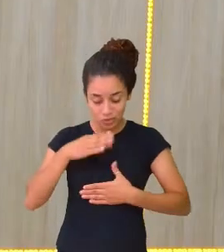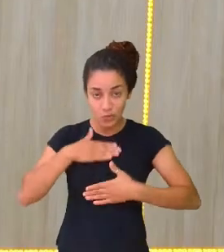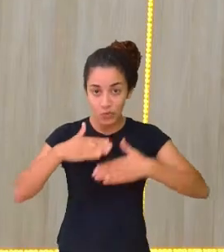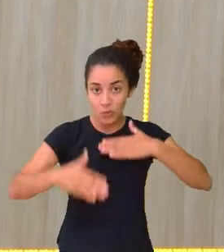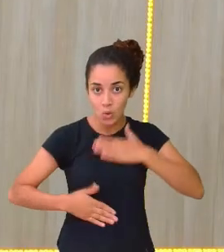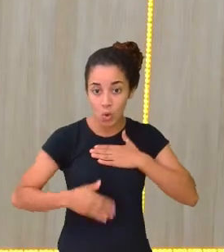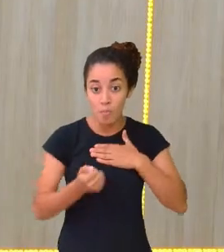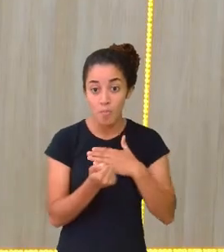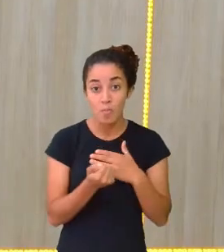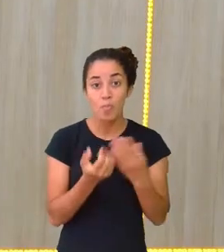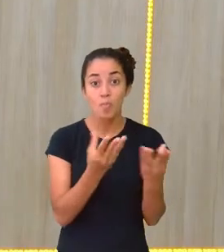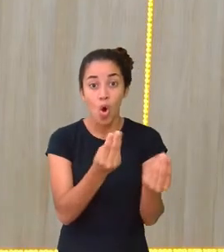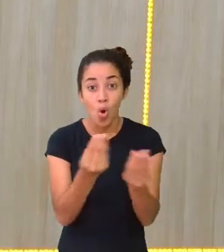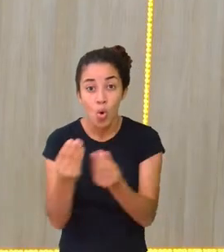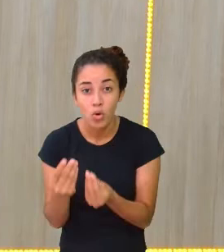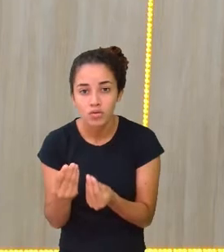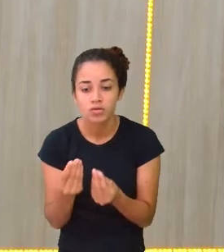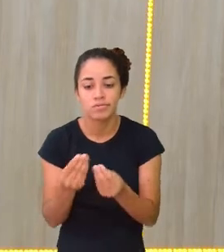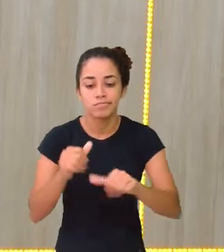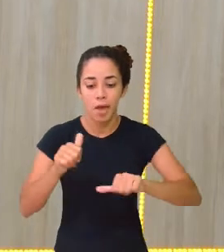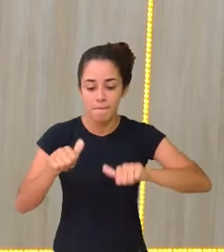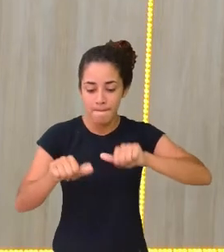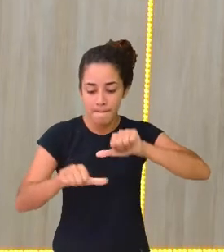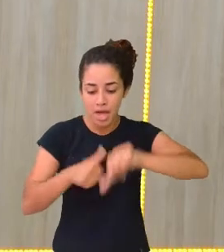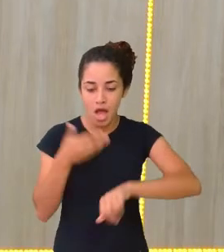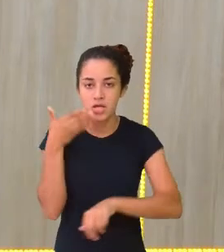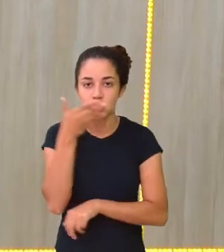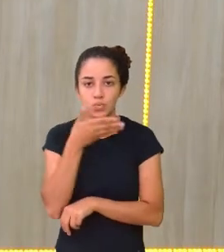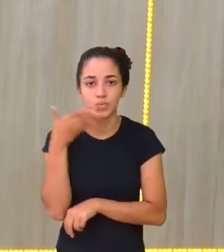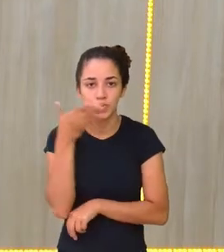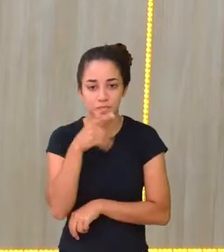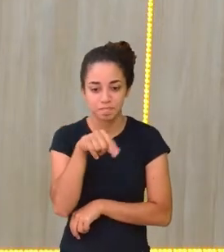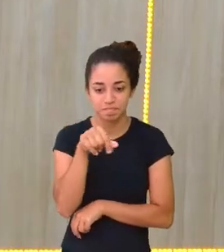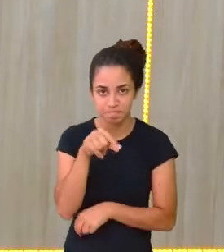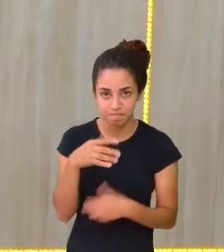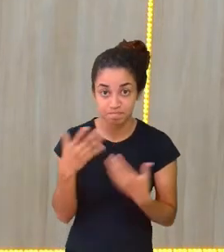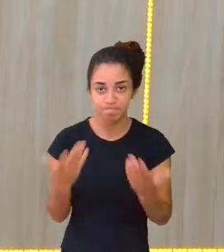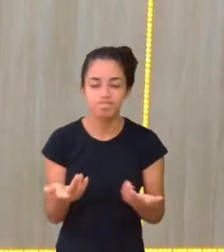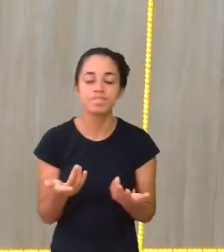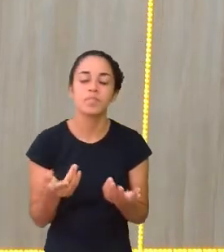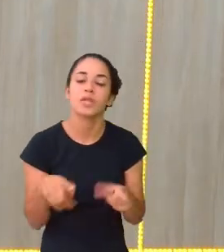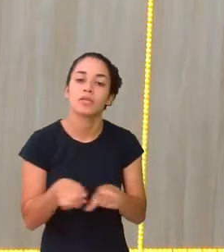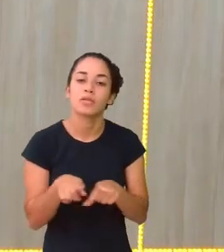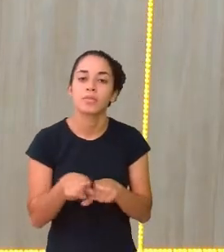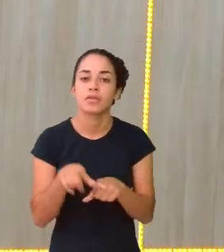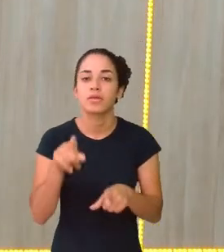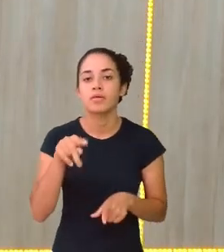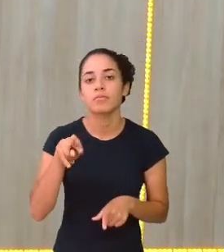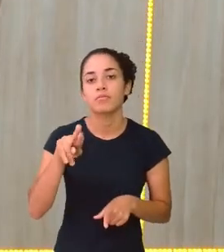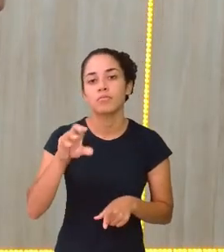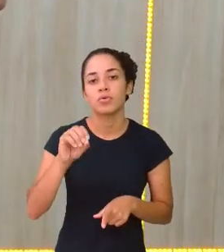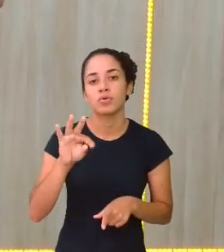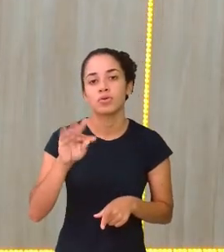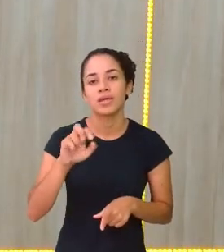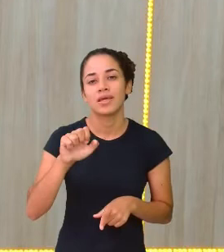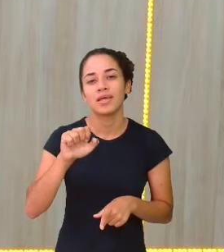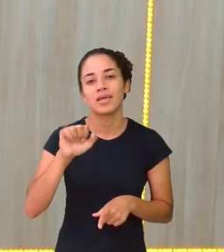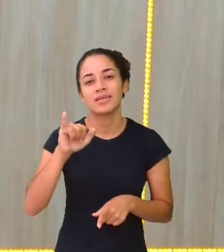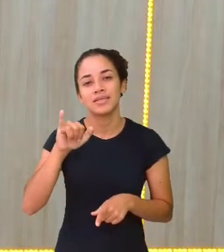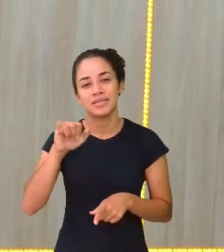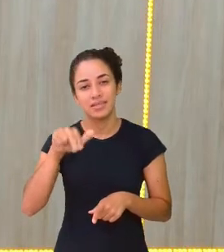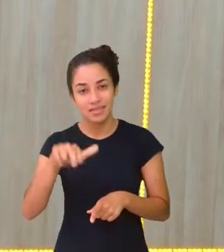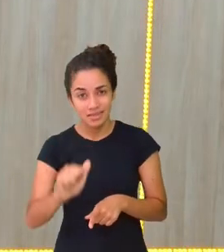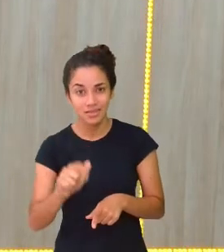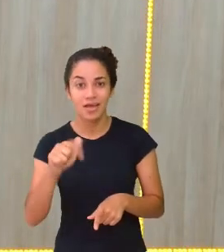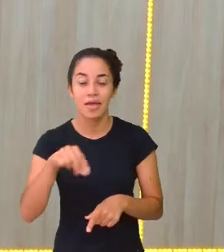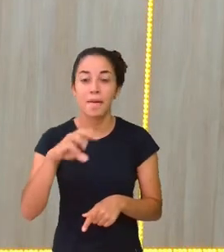muito deles se transforma em açúcar. Então, atenção a eles. As proteínas são macronutrientes, né?